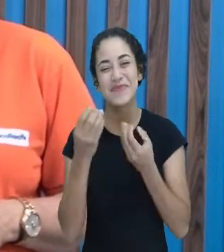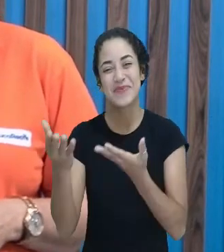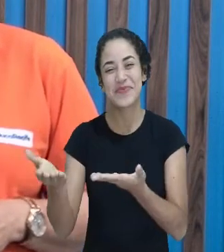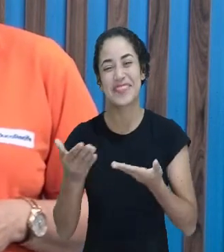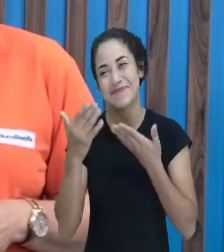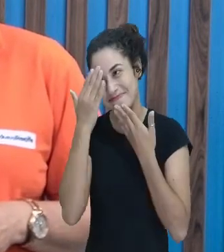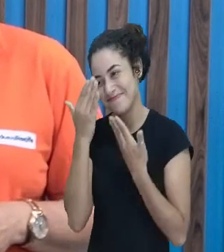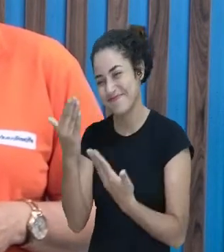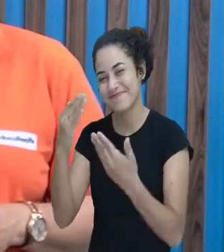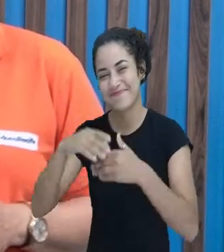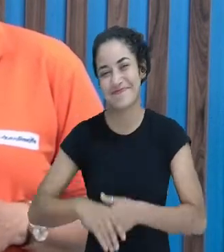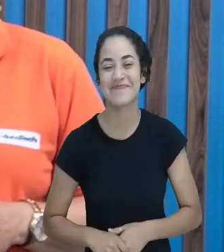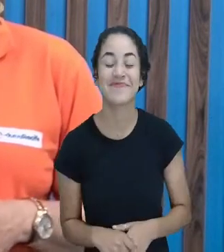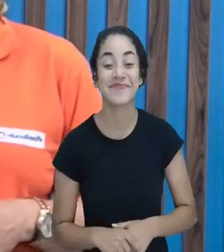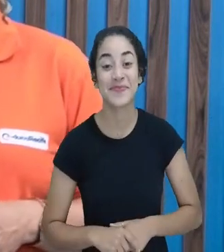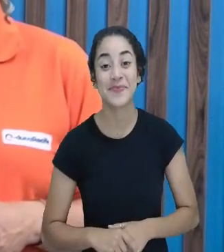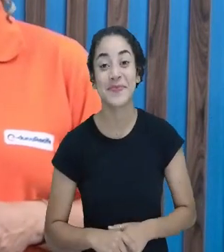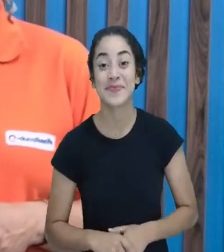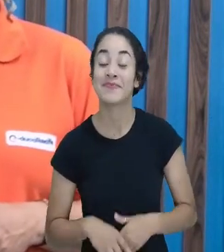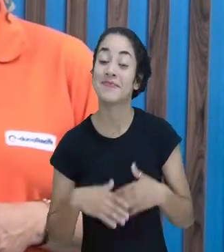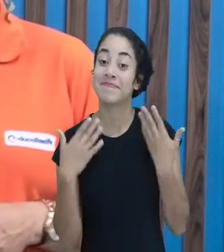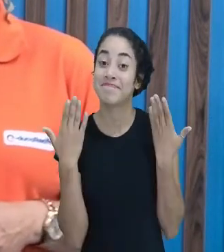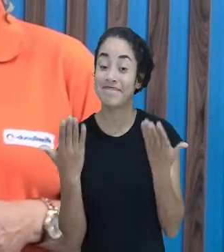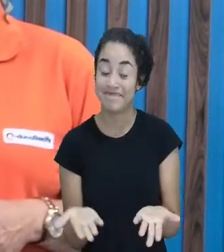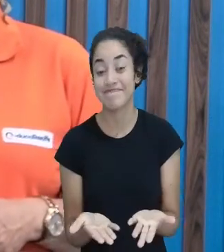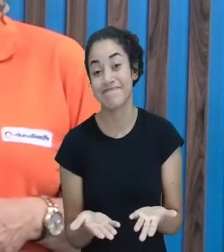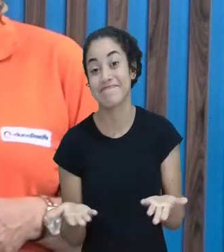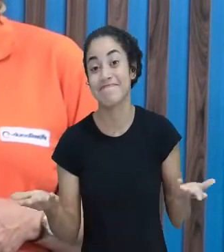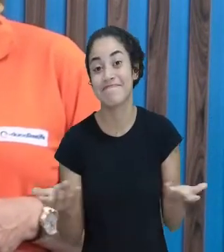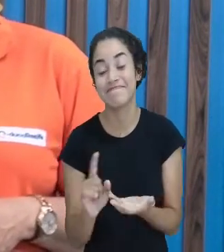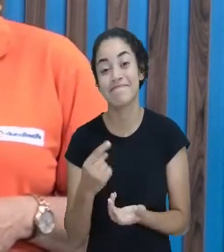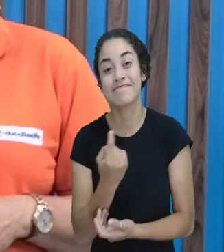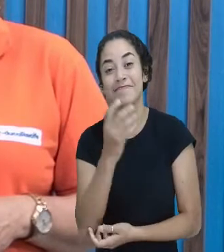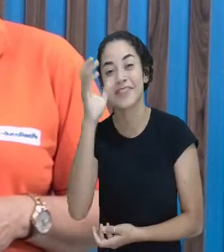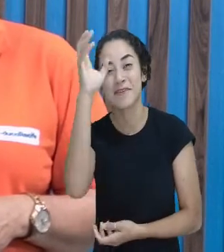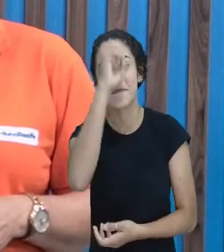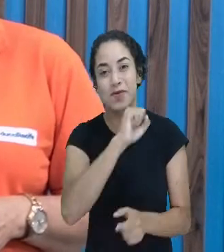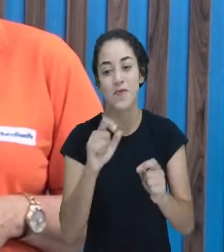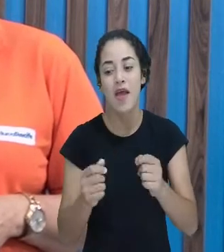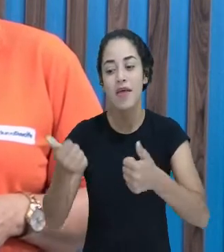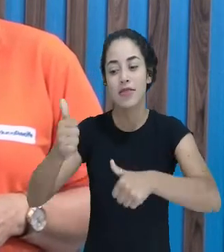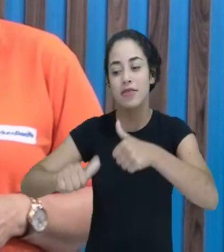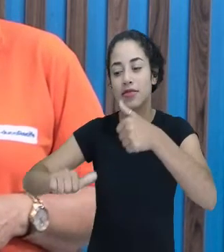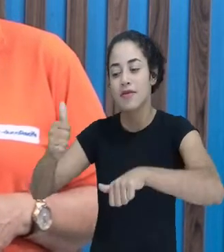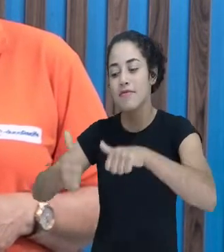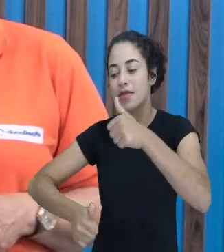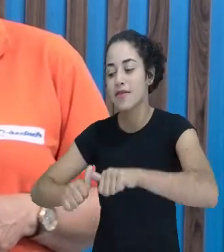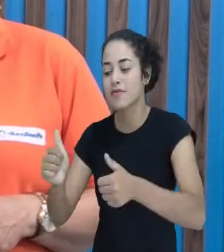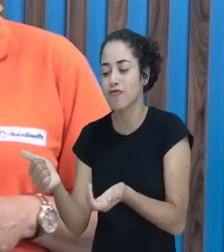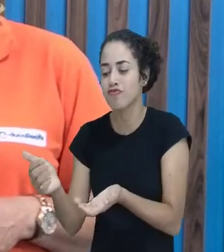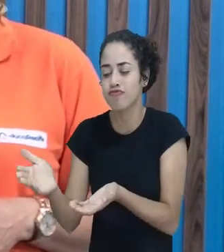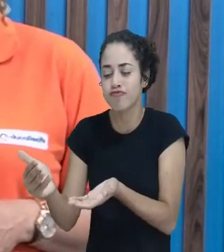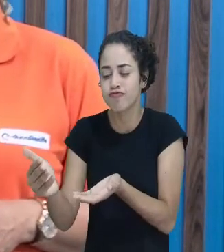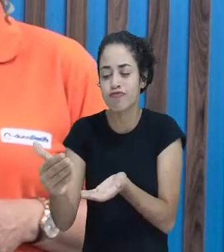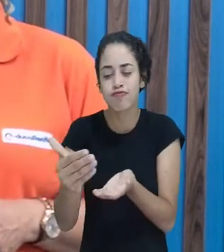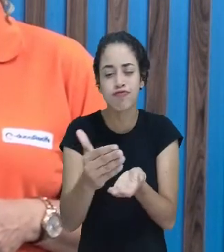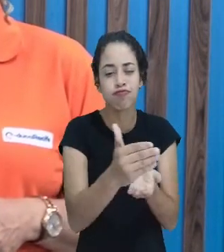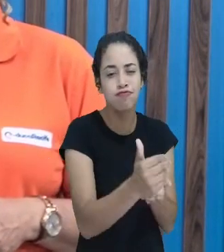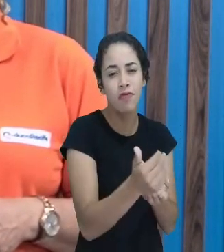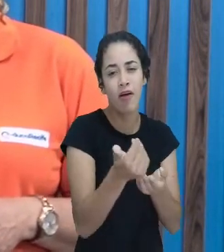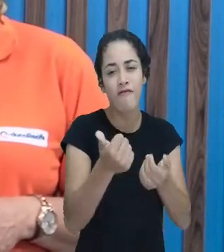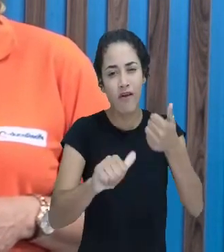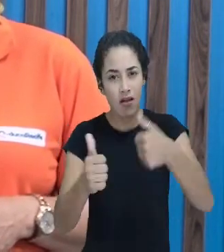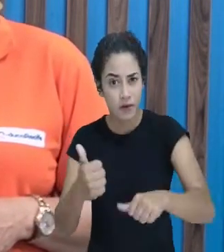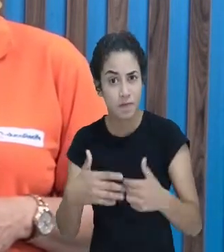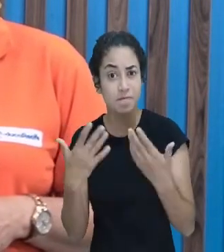bem-vinda. Tá? E nós vamos ver hoje análise crítica de dados. Né? Um